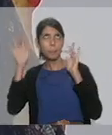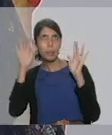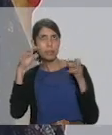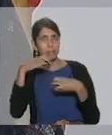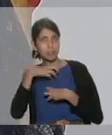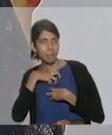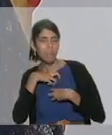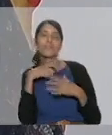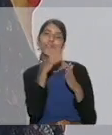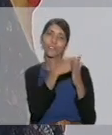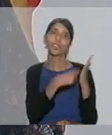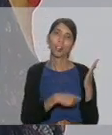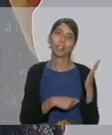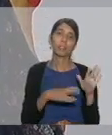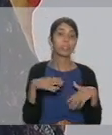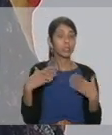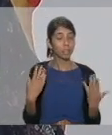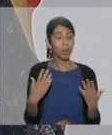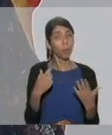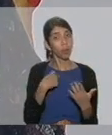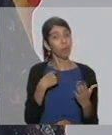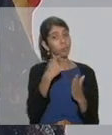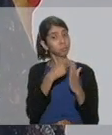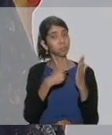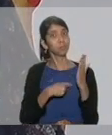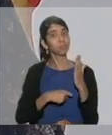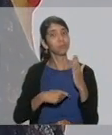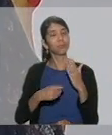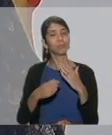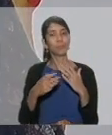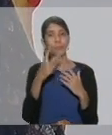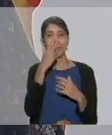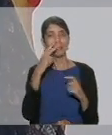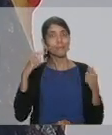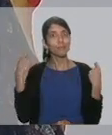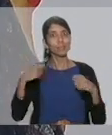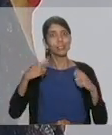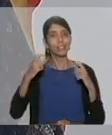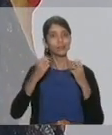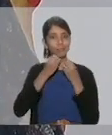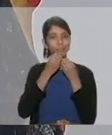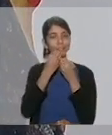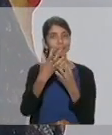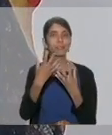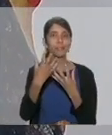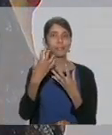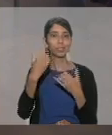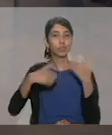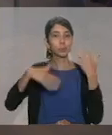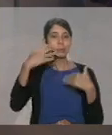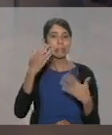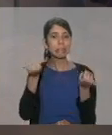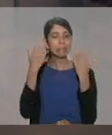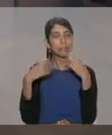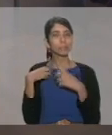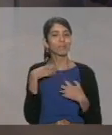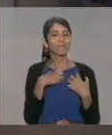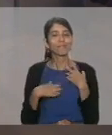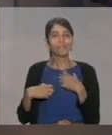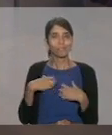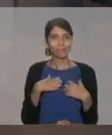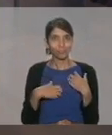pensando e sentindo desde muito cedo. Então, a escrita, para mim, surgiu como uma necessidade de colocar para fora os meus